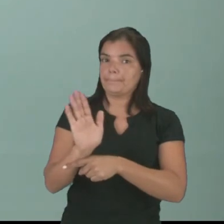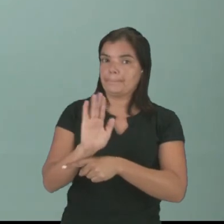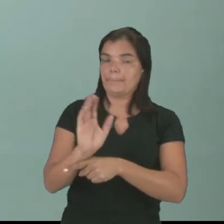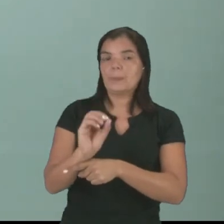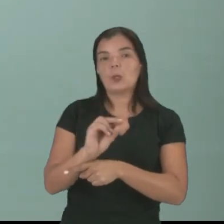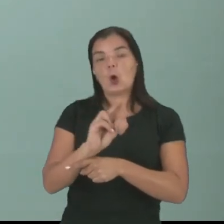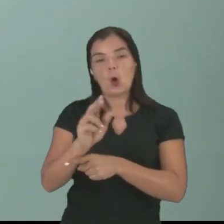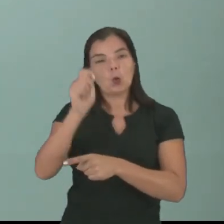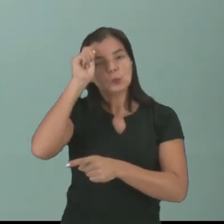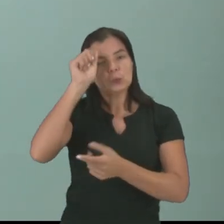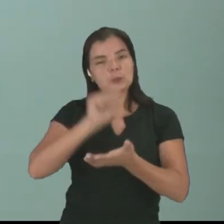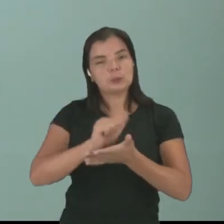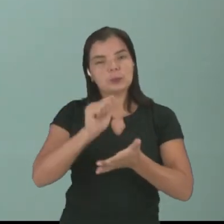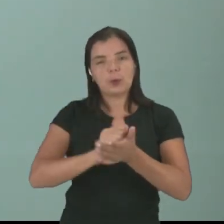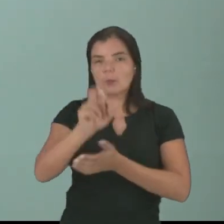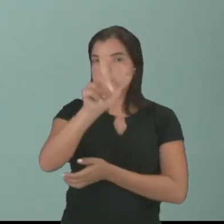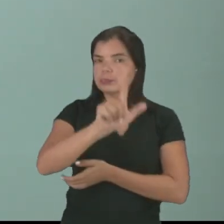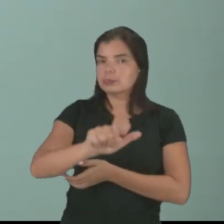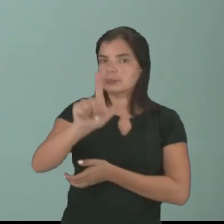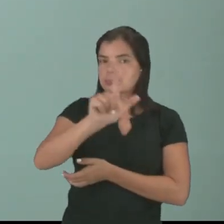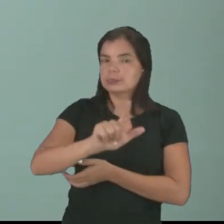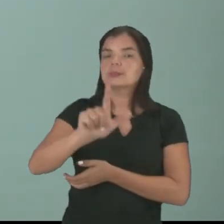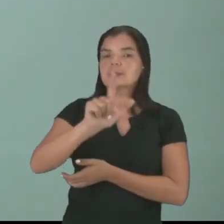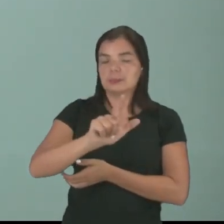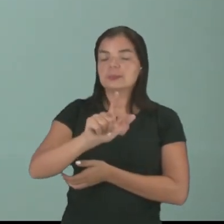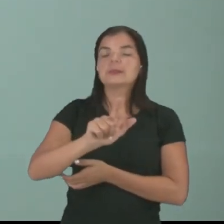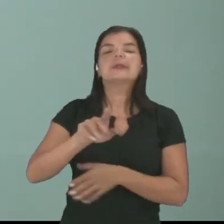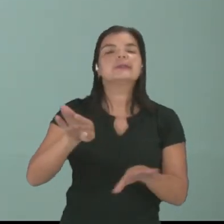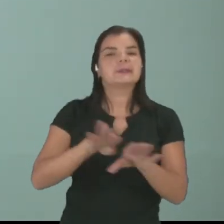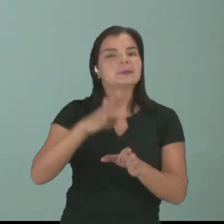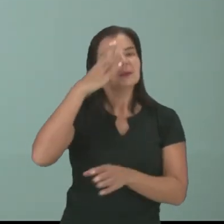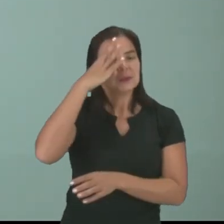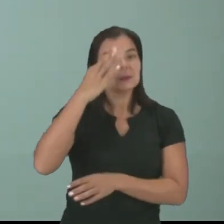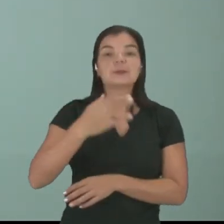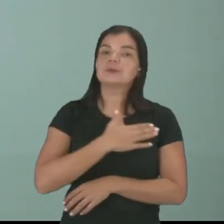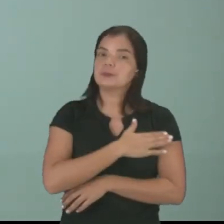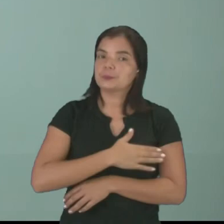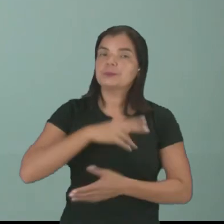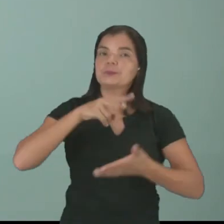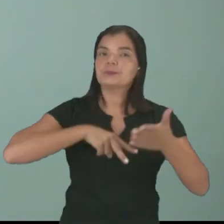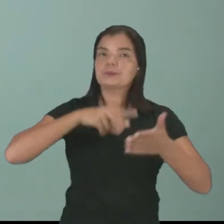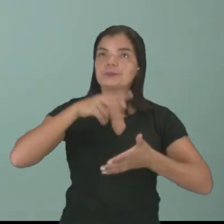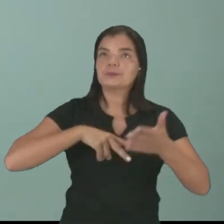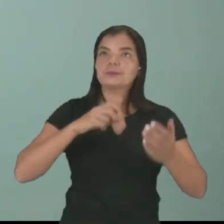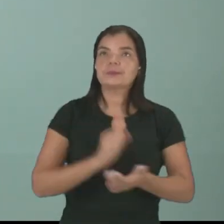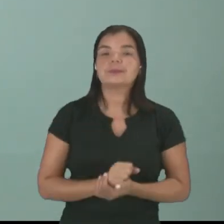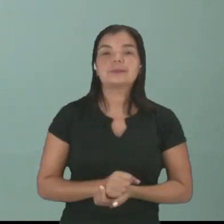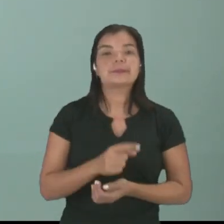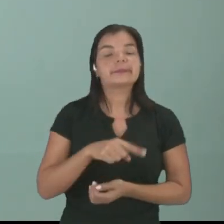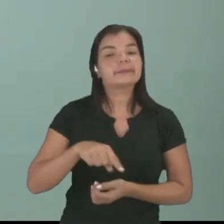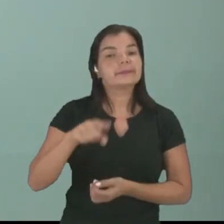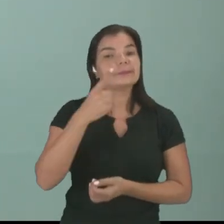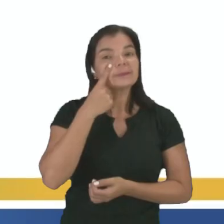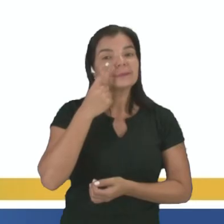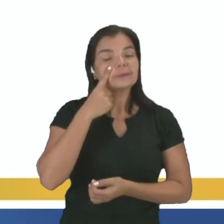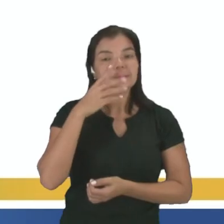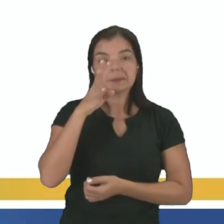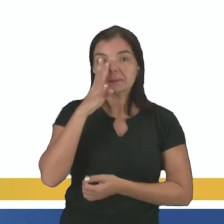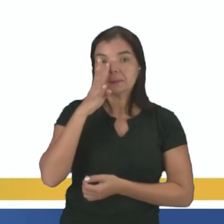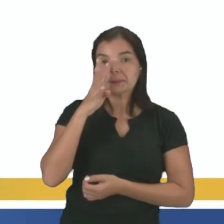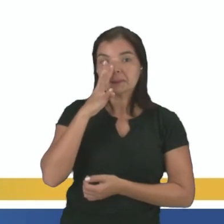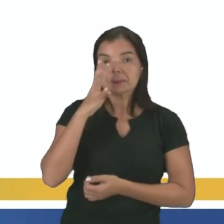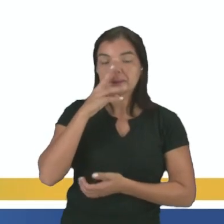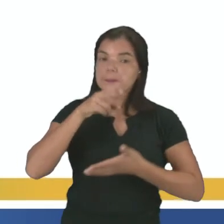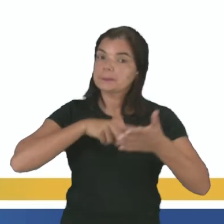ou uma obra literária, que também tenho certeza que tem muitos que gostam de ler. E você vai